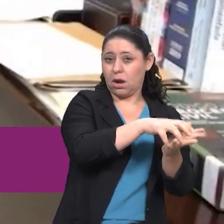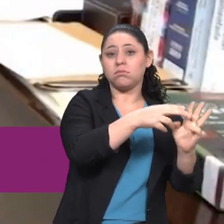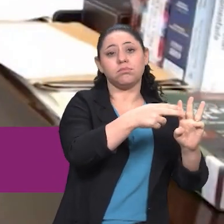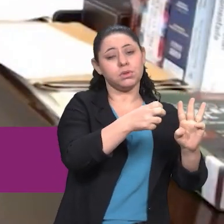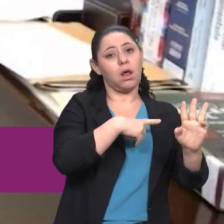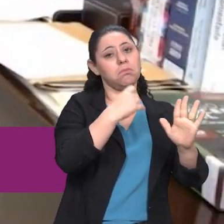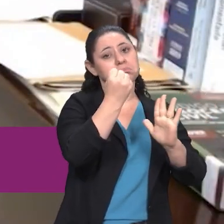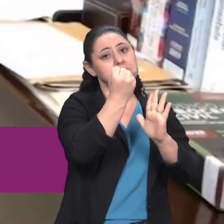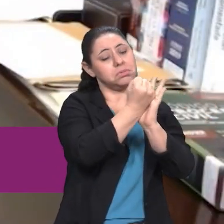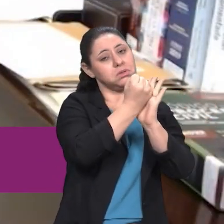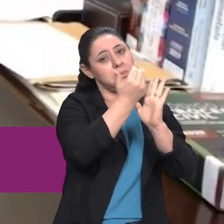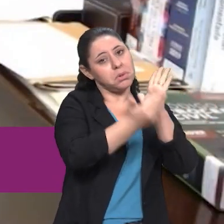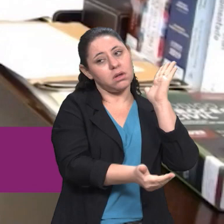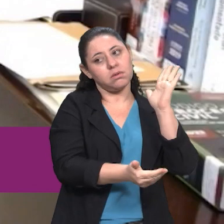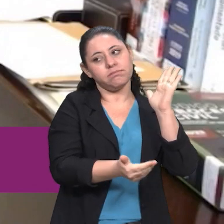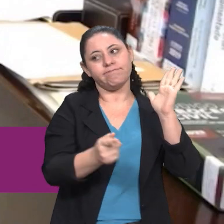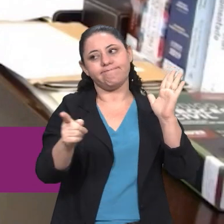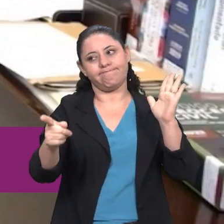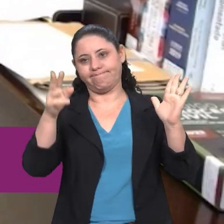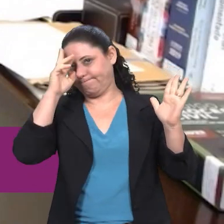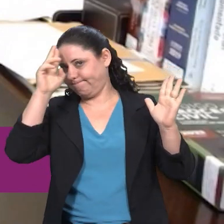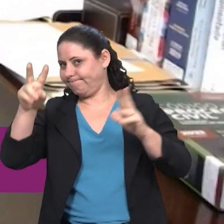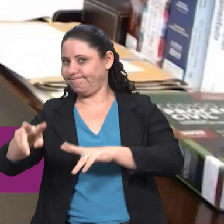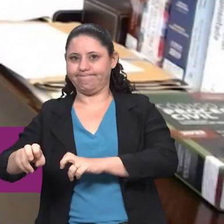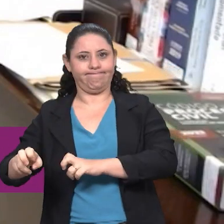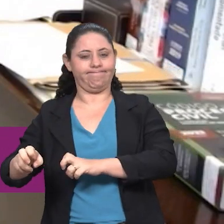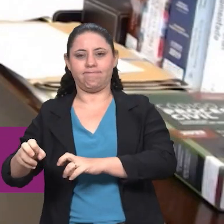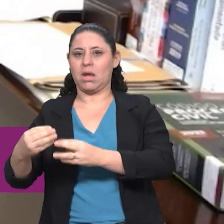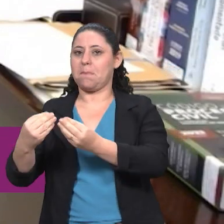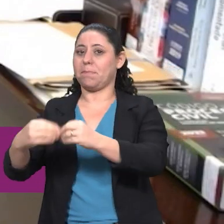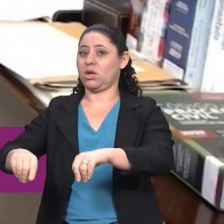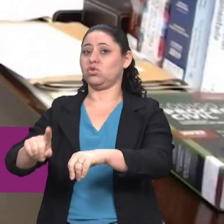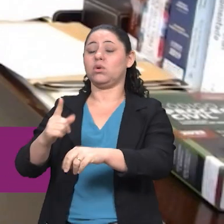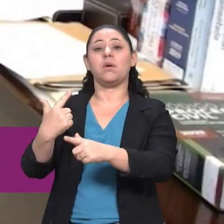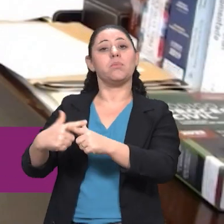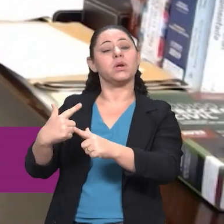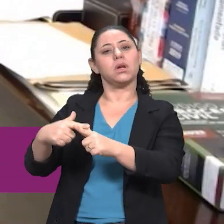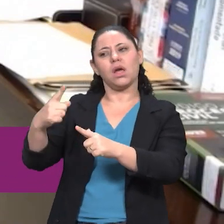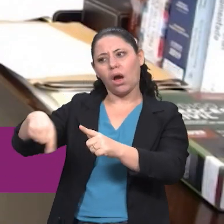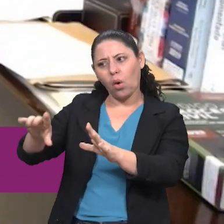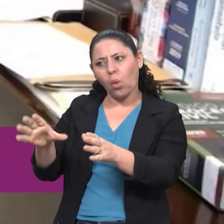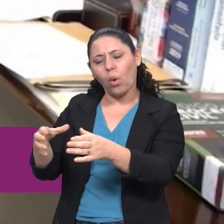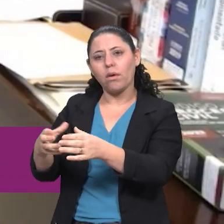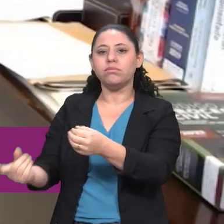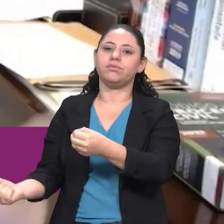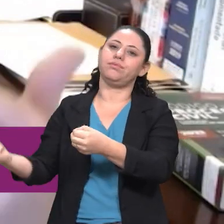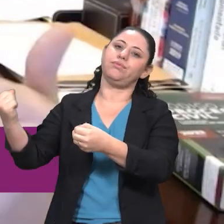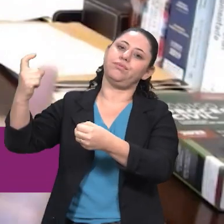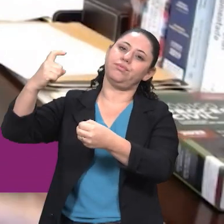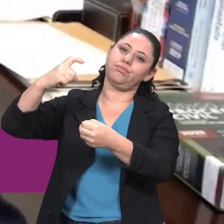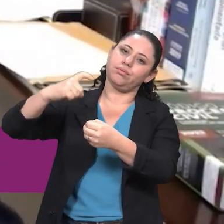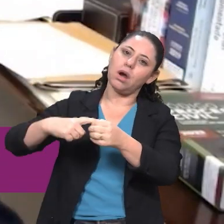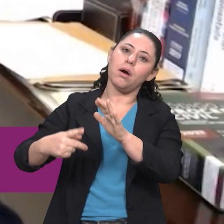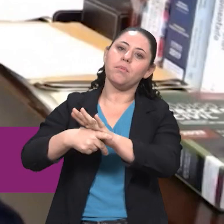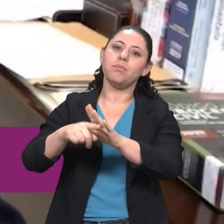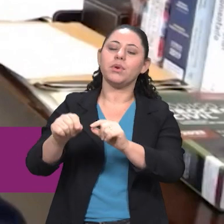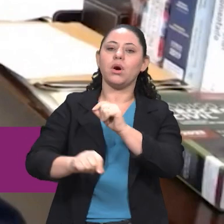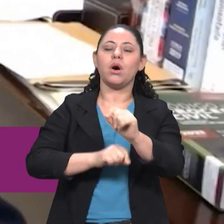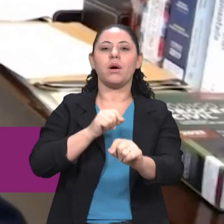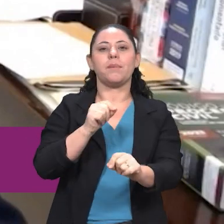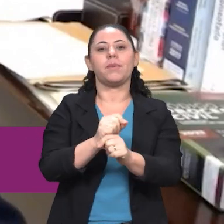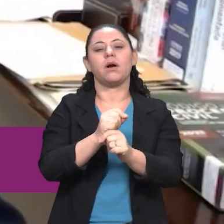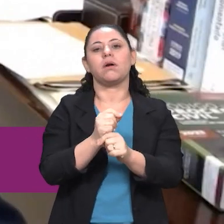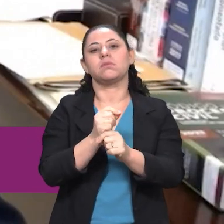é interessante e é favorável. Para os produtores é desfavorável. Para os produtores é desfavorável porque retorna-se ao caráter